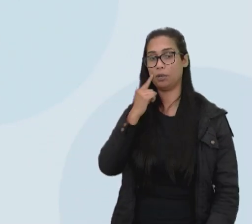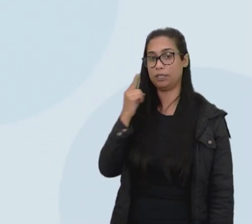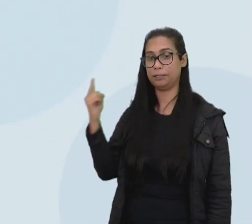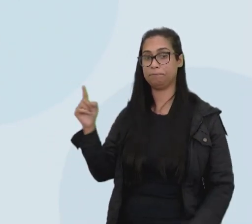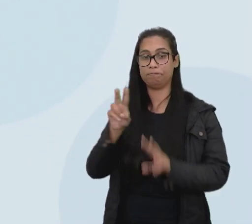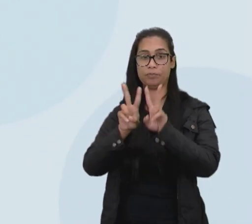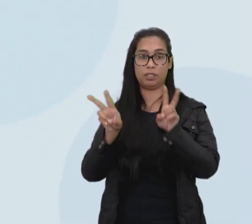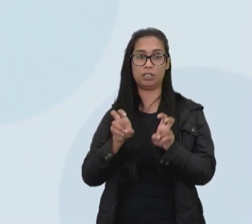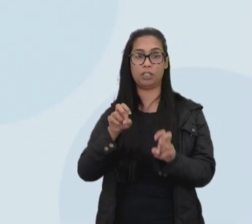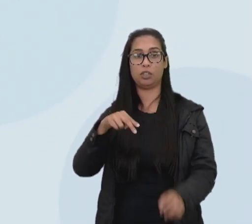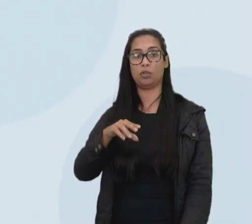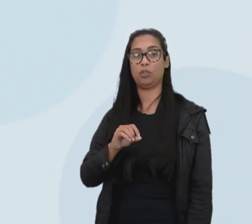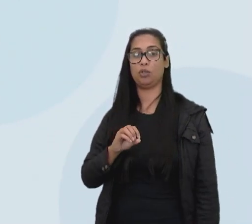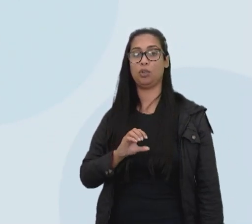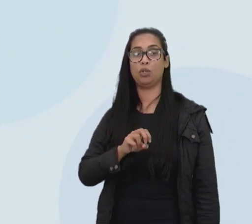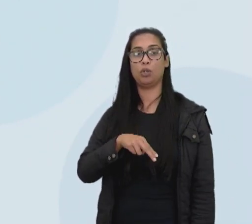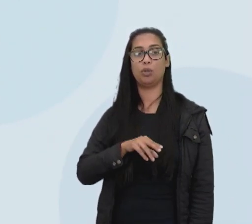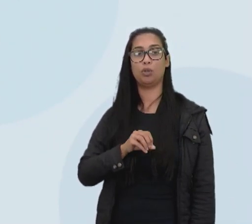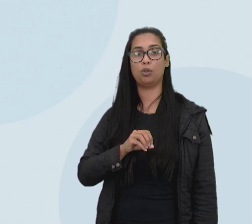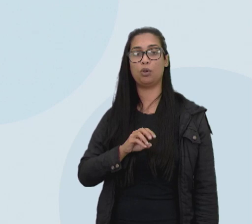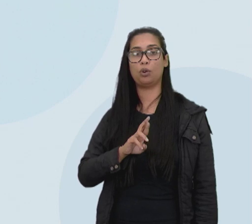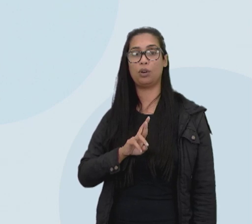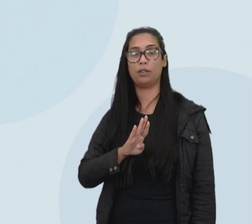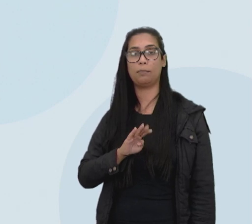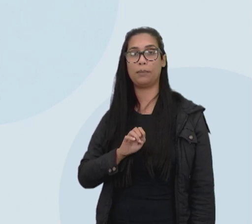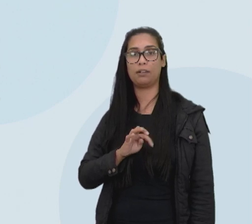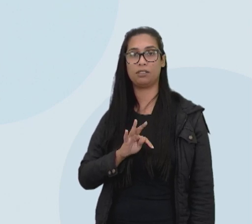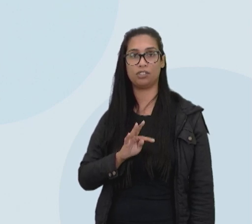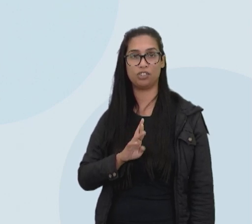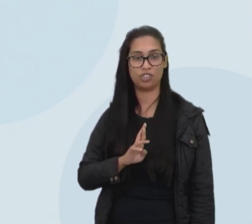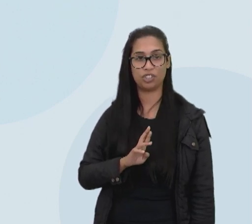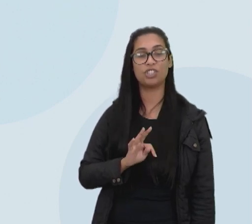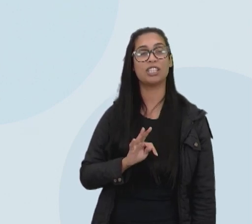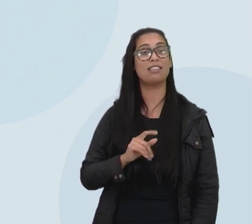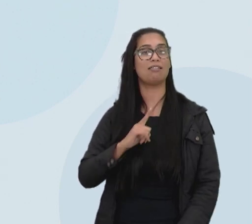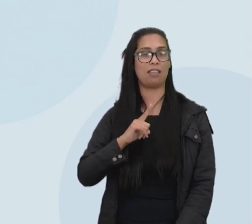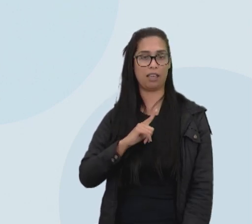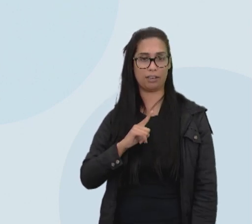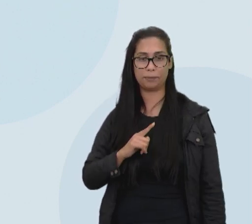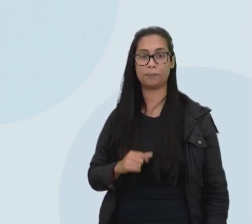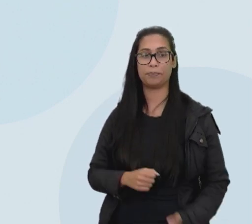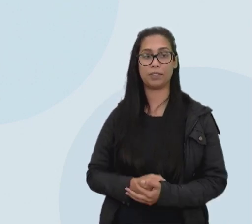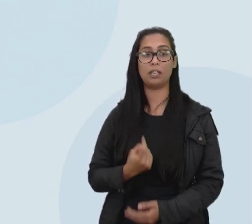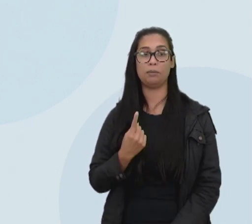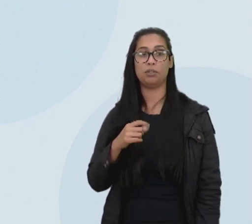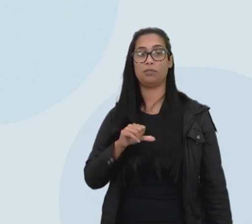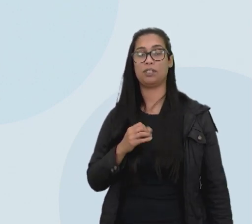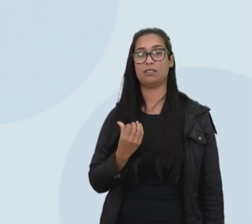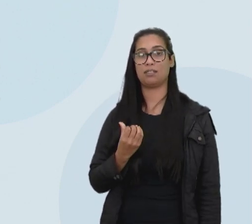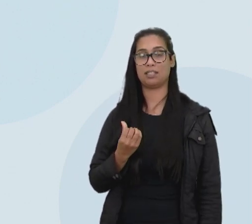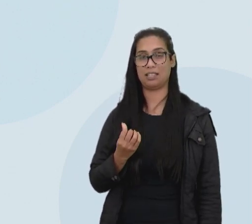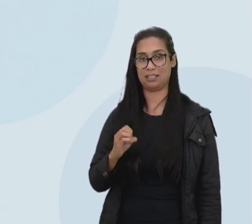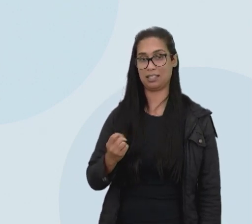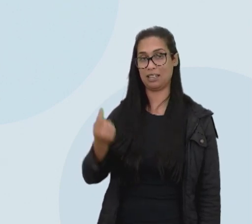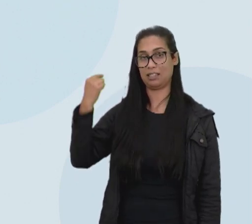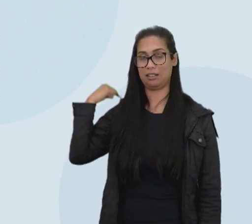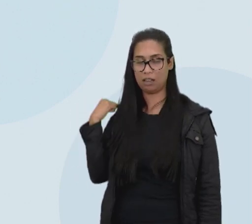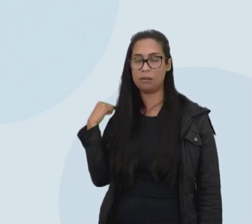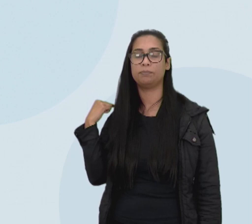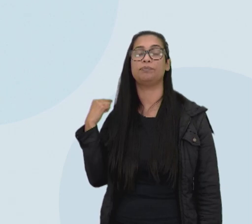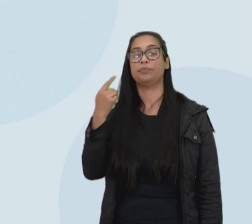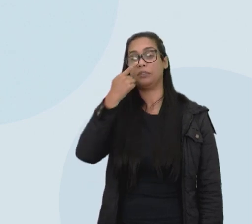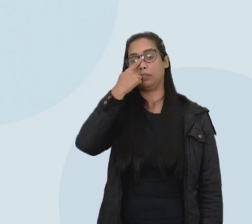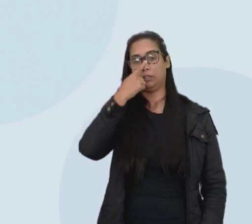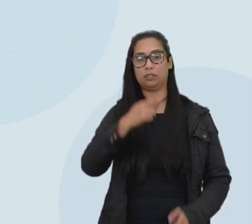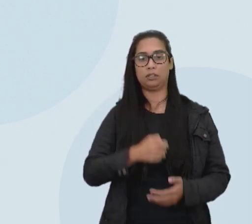teoria do Norbert Elias com o John Scottson, tá? Eles, em 1960, o que eles fizeram? Eles fizeram um estudo